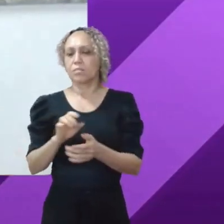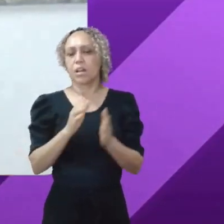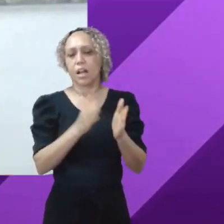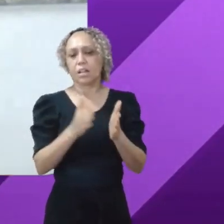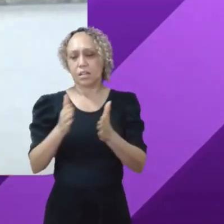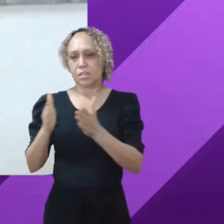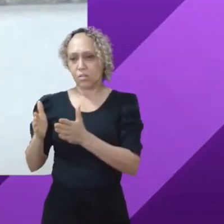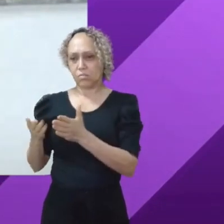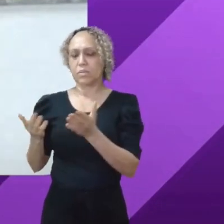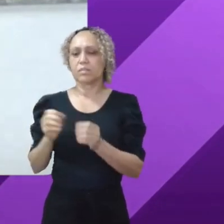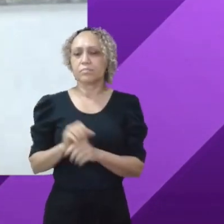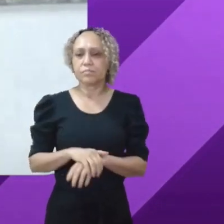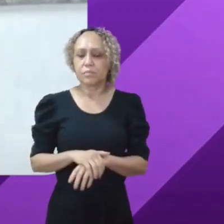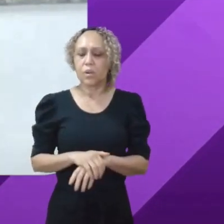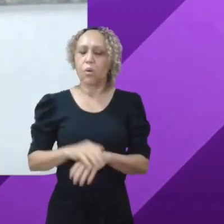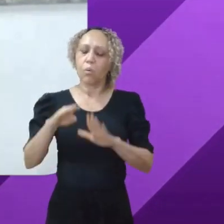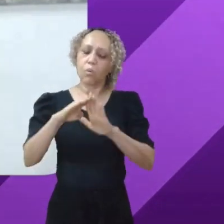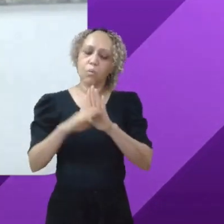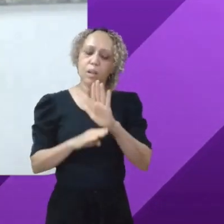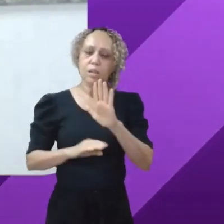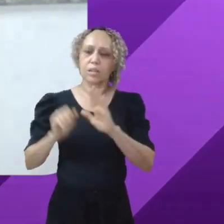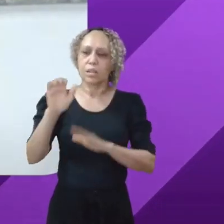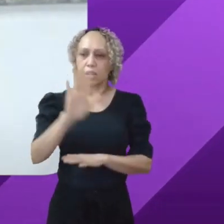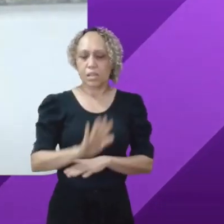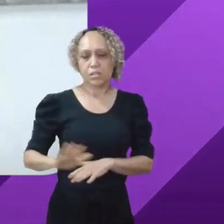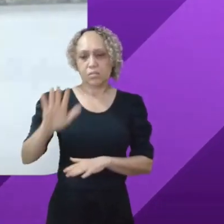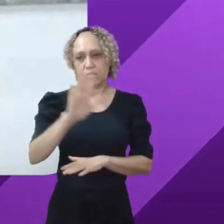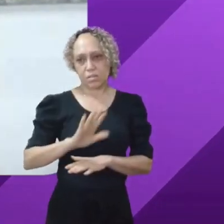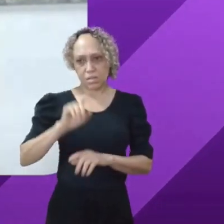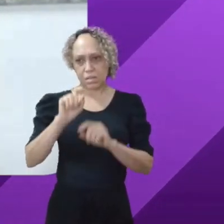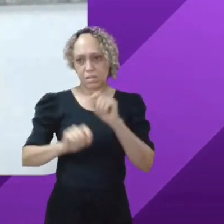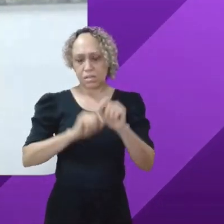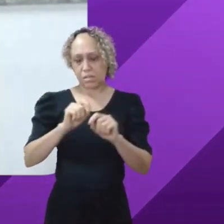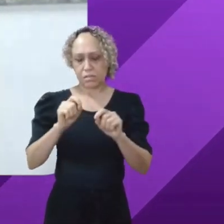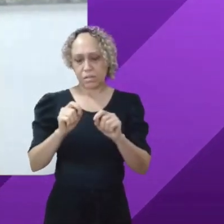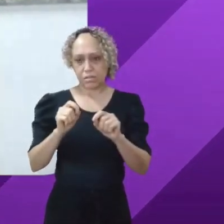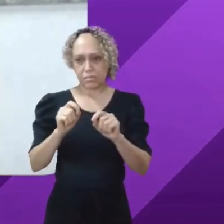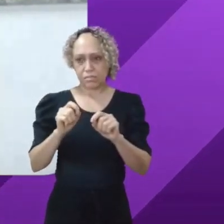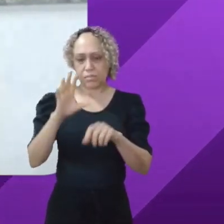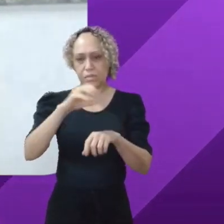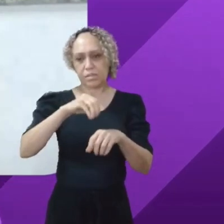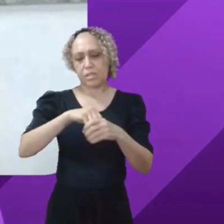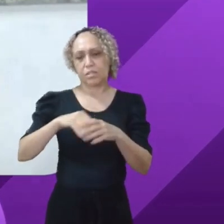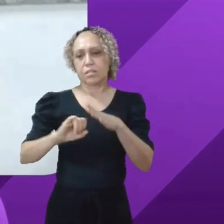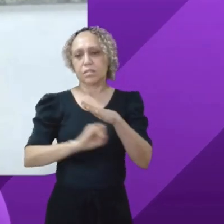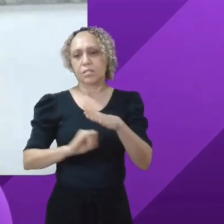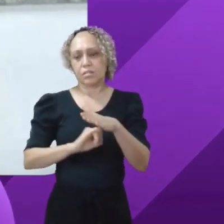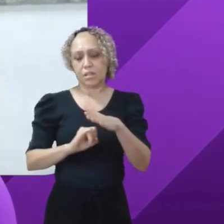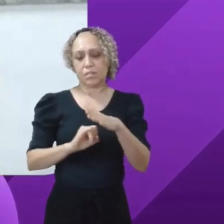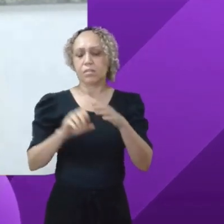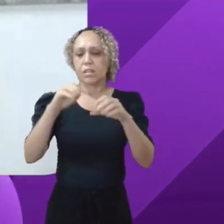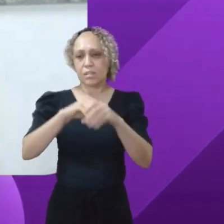visão geral, o Plano Nacional de Enfrentamento ao Estado de Coisas Inconstitucional, ele se alicerça numa dimensão estruturante do